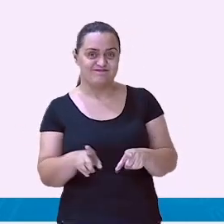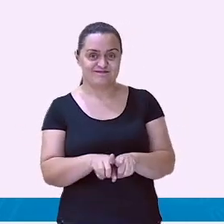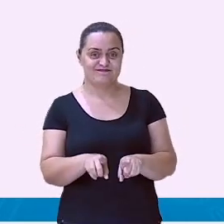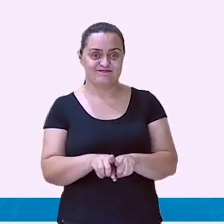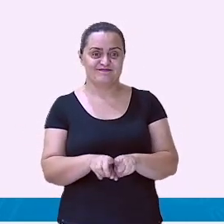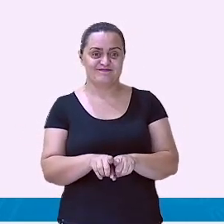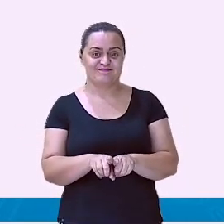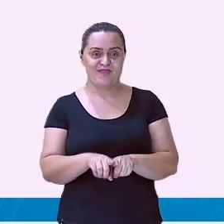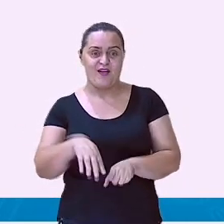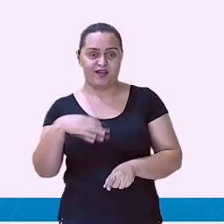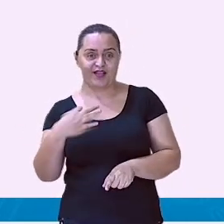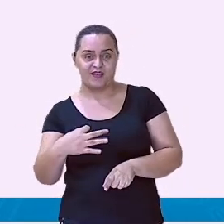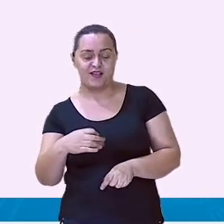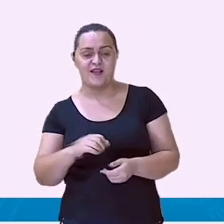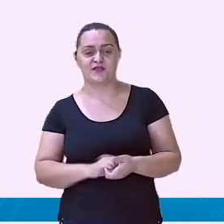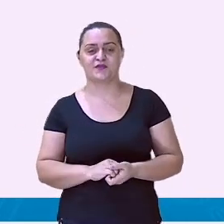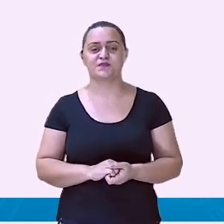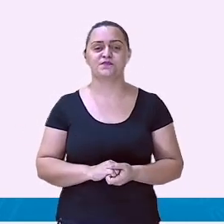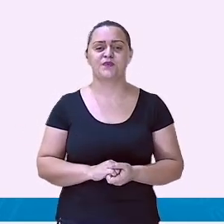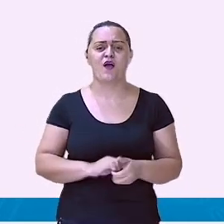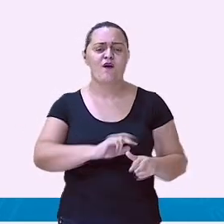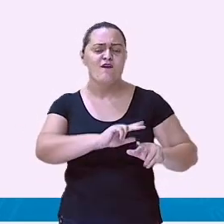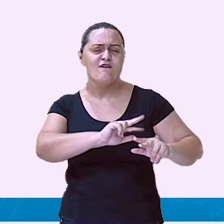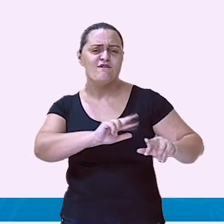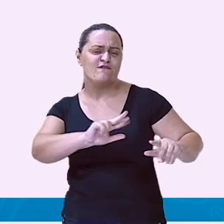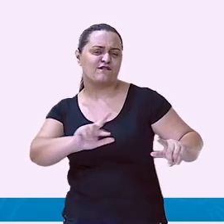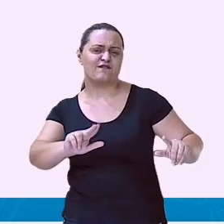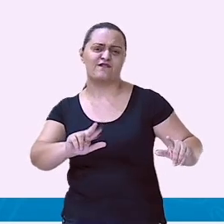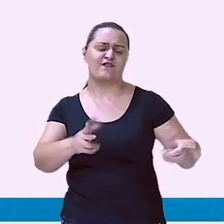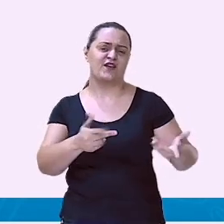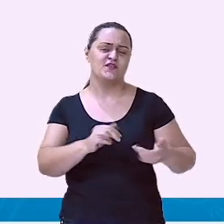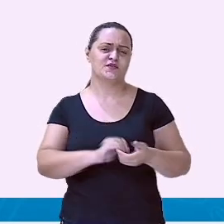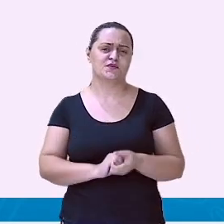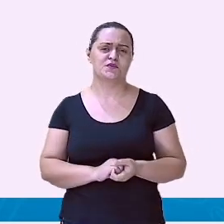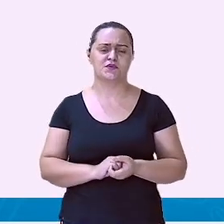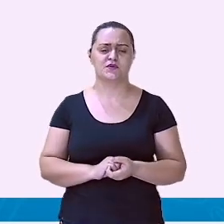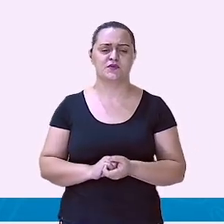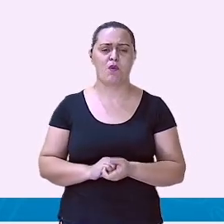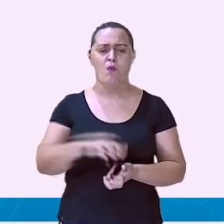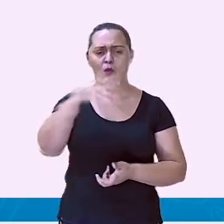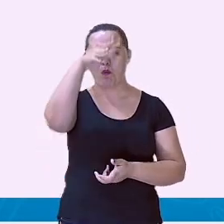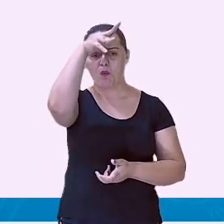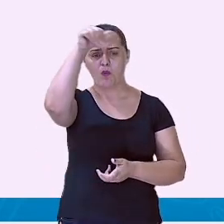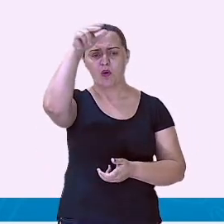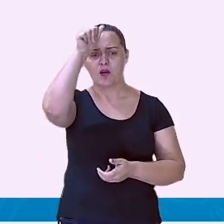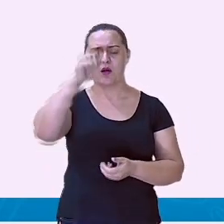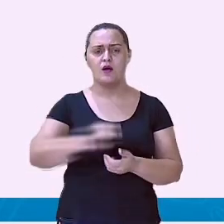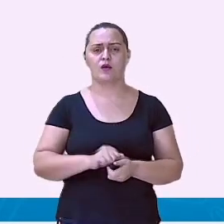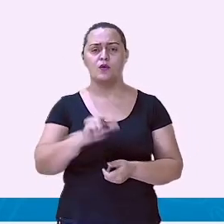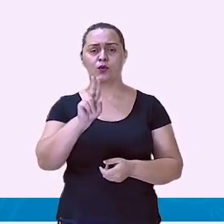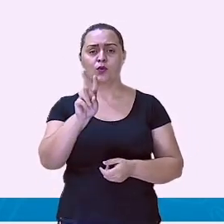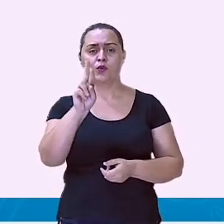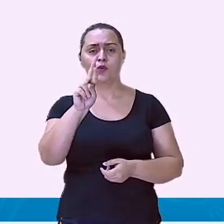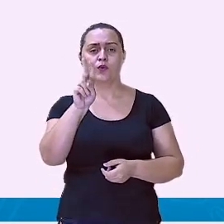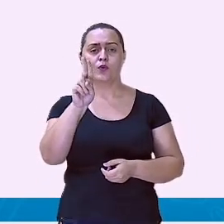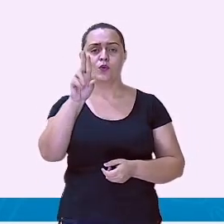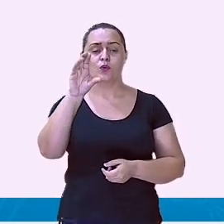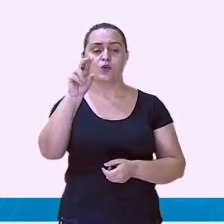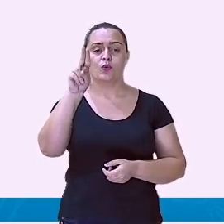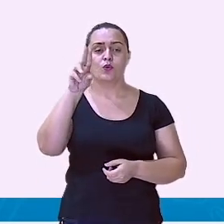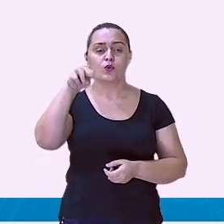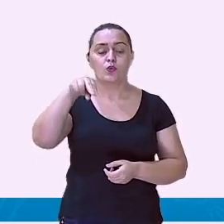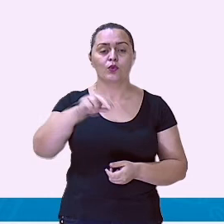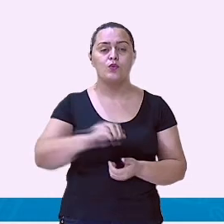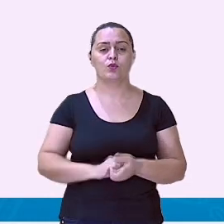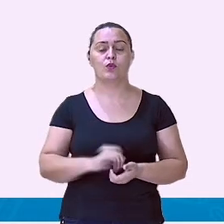sertão, guaraná, urucum, cravo, canela, salsa, entre outras, né, levaram